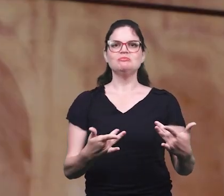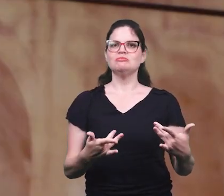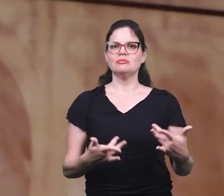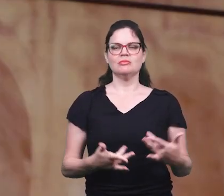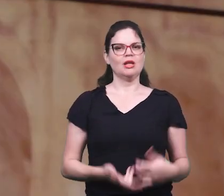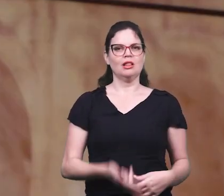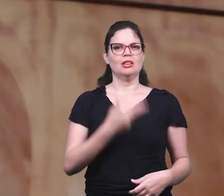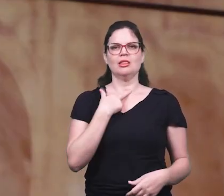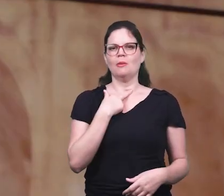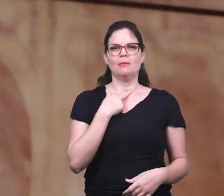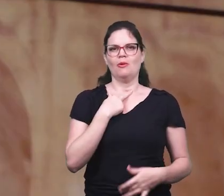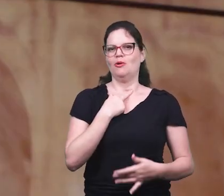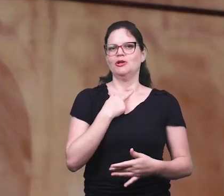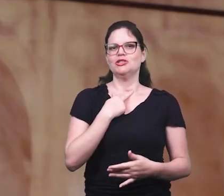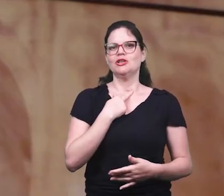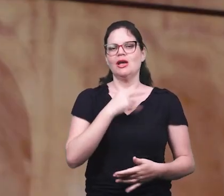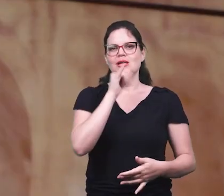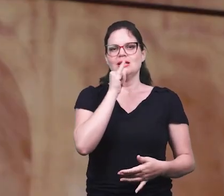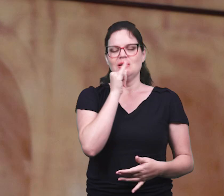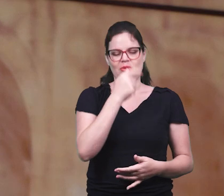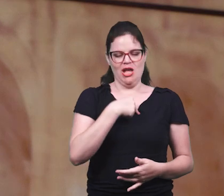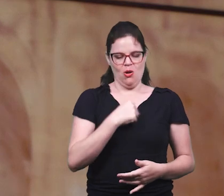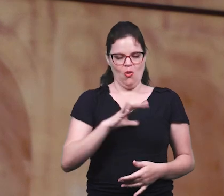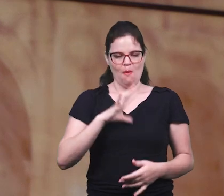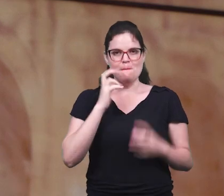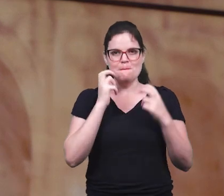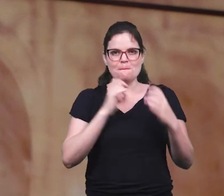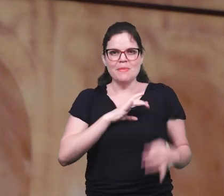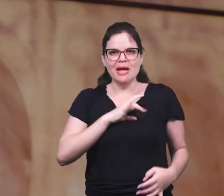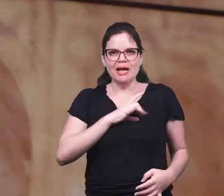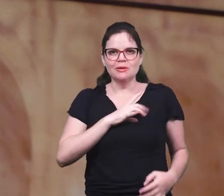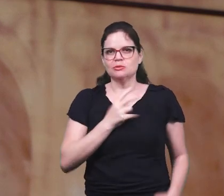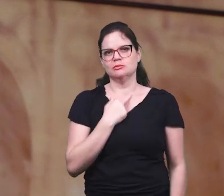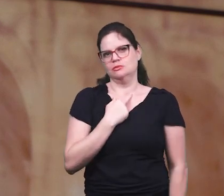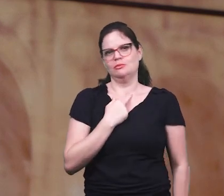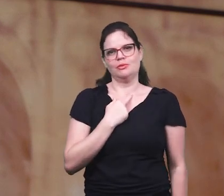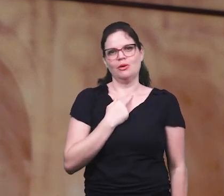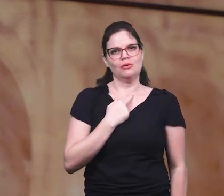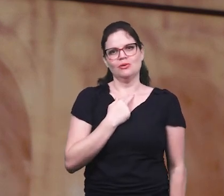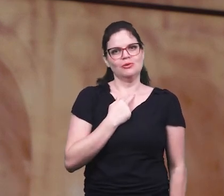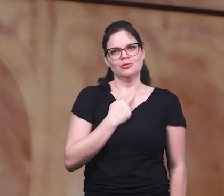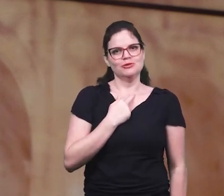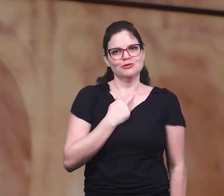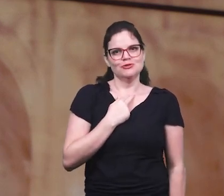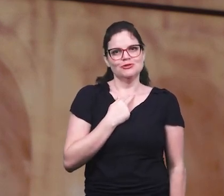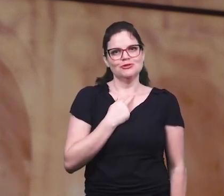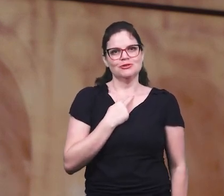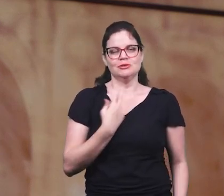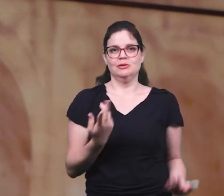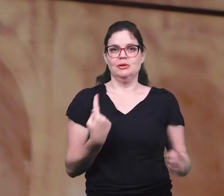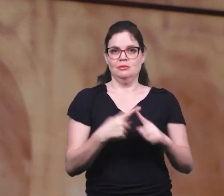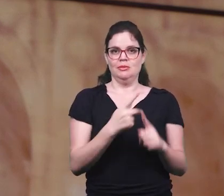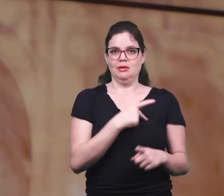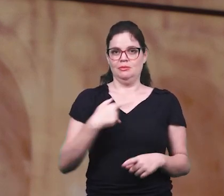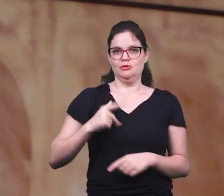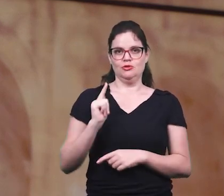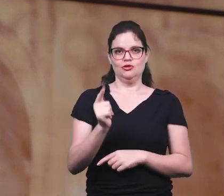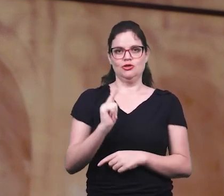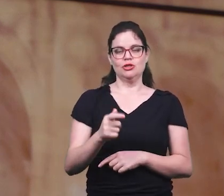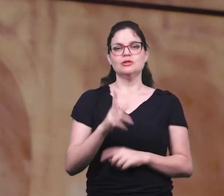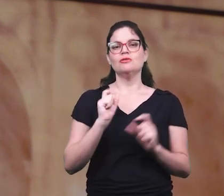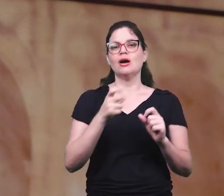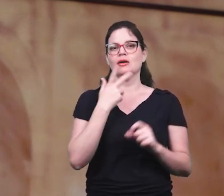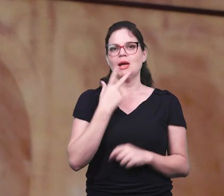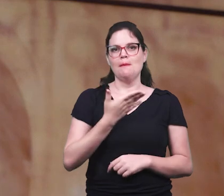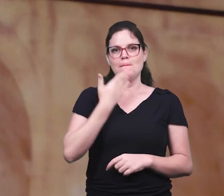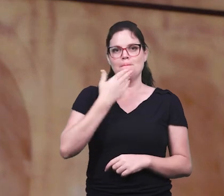pode faltar no servo de Deus é a coragem. O pastor Juti fala um negócio muito interessante. Prefiro ter um corajoso do seu